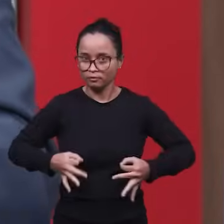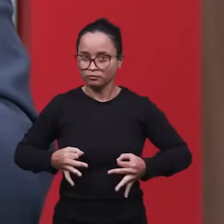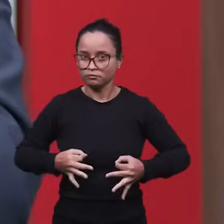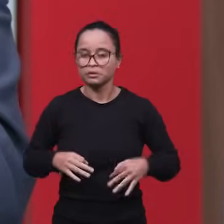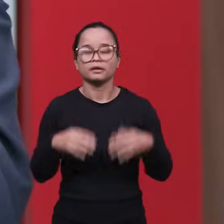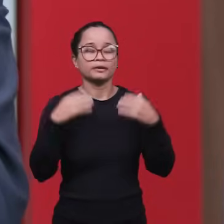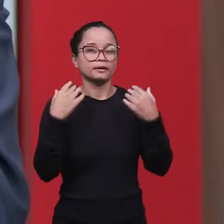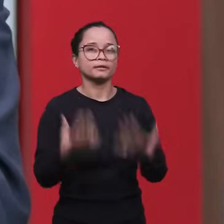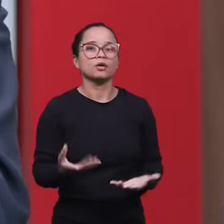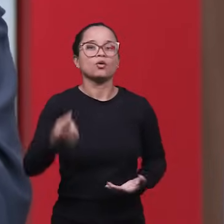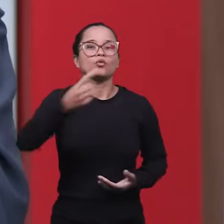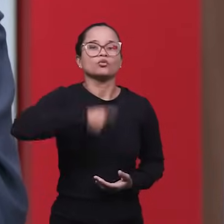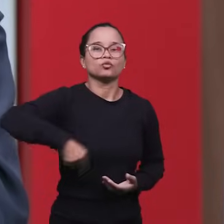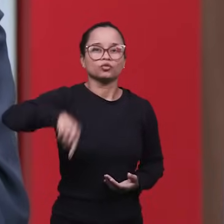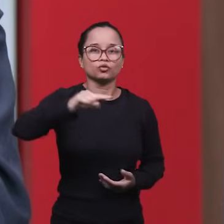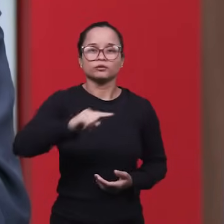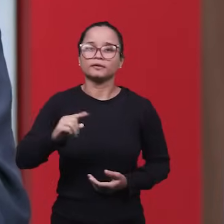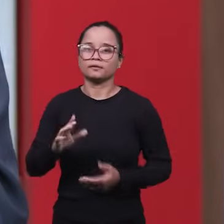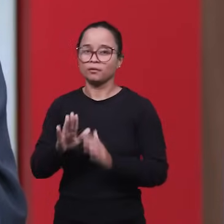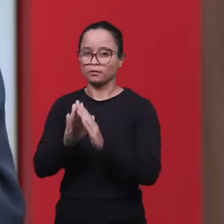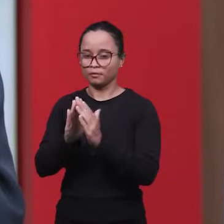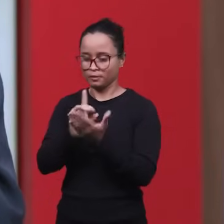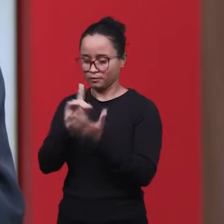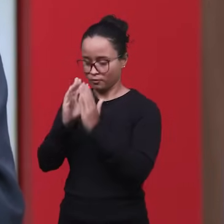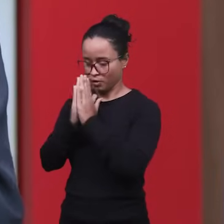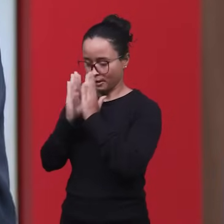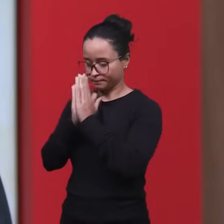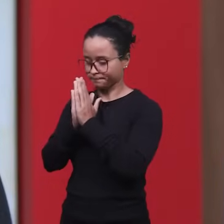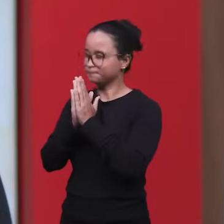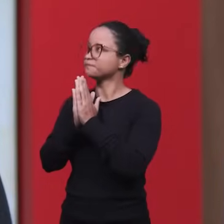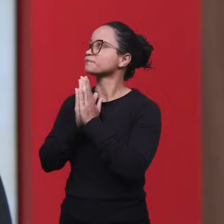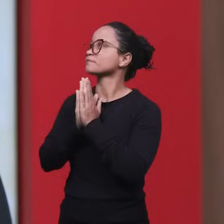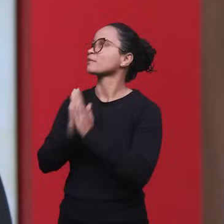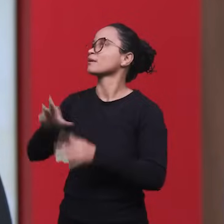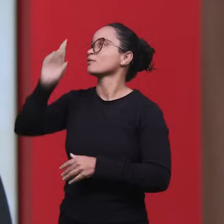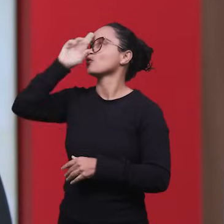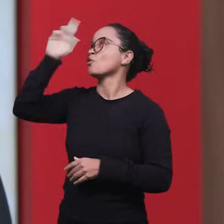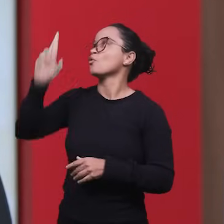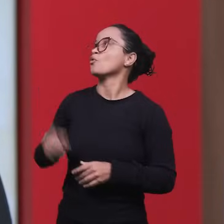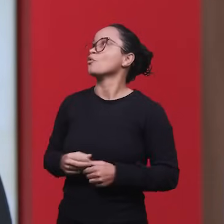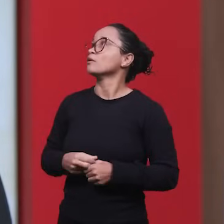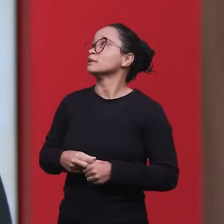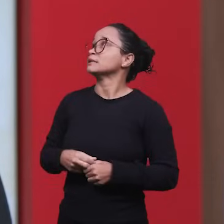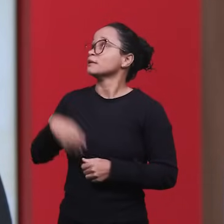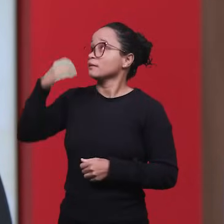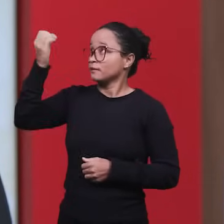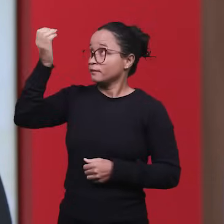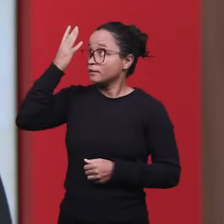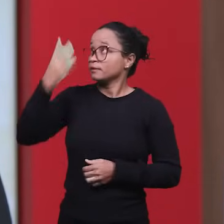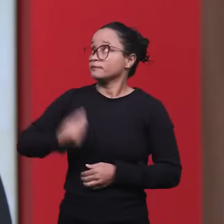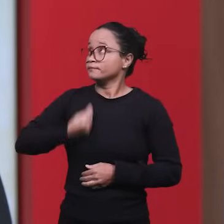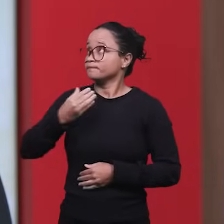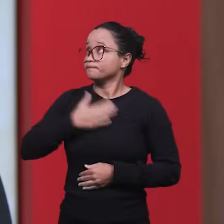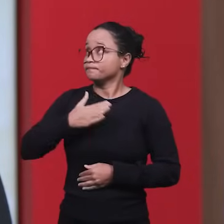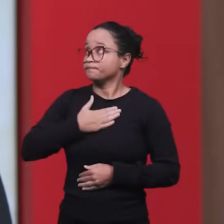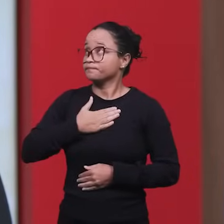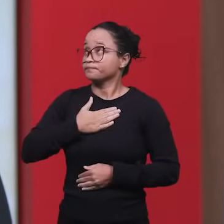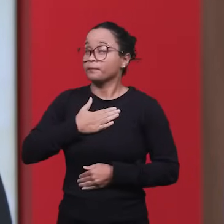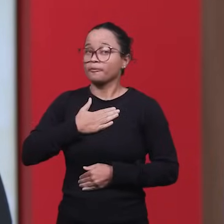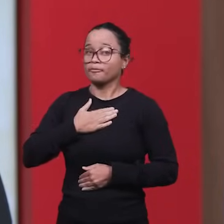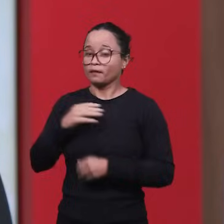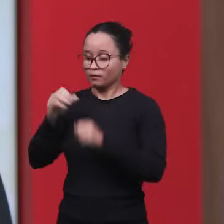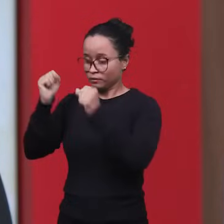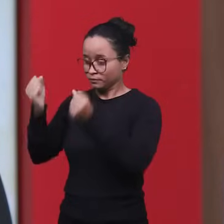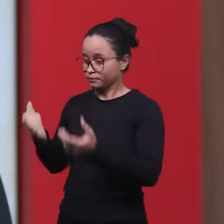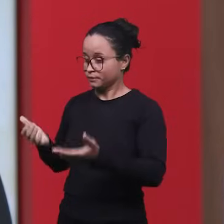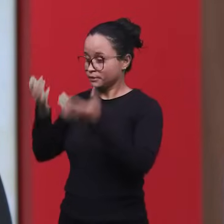Então, quando nós vamos consultar ao Senhor, Senhor, eu precisava que o Senhor se revelasse a mim. Eu apresento no